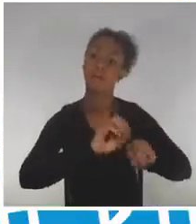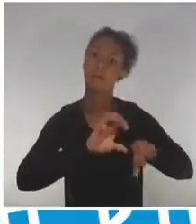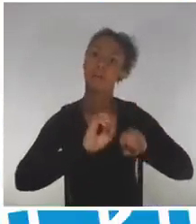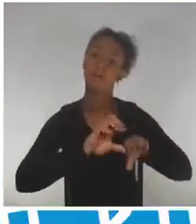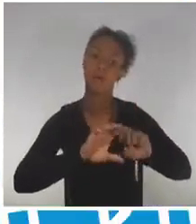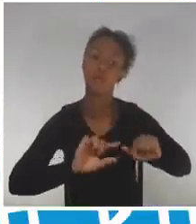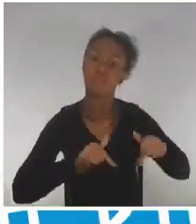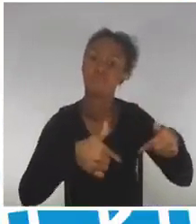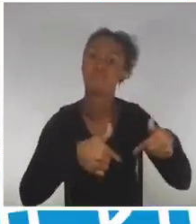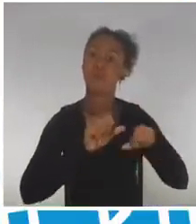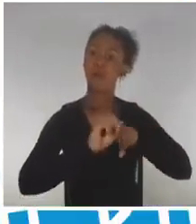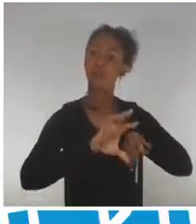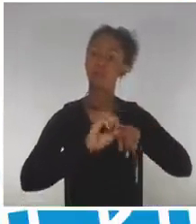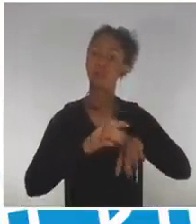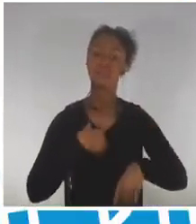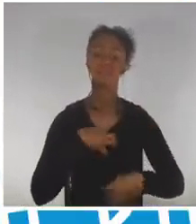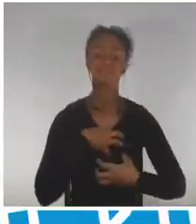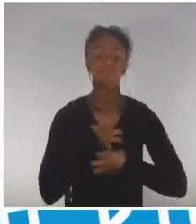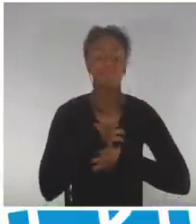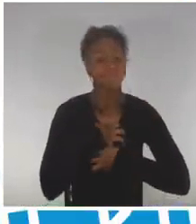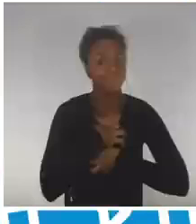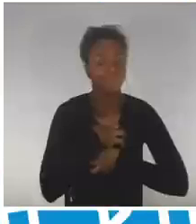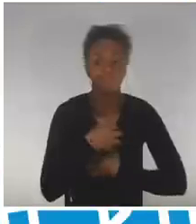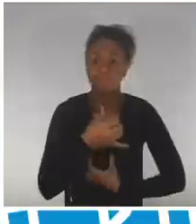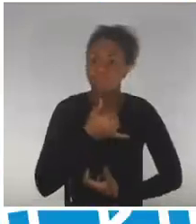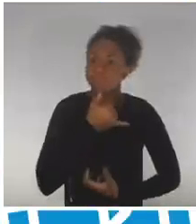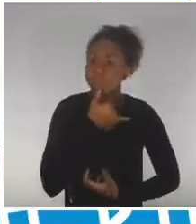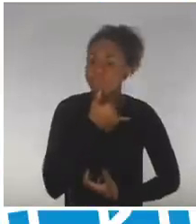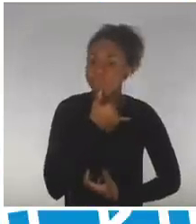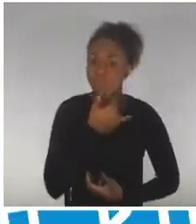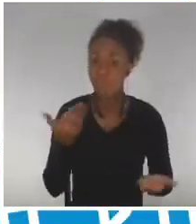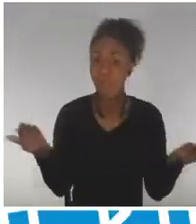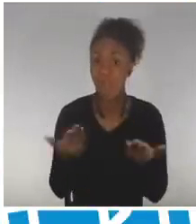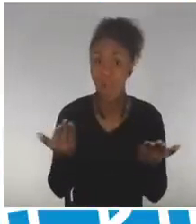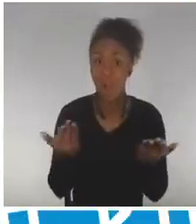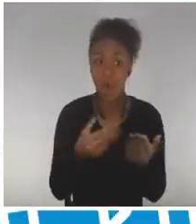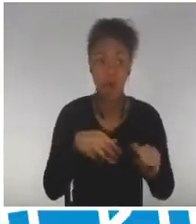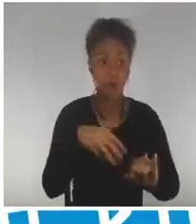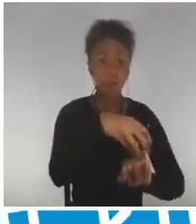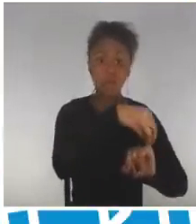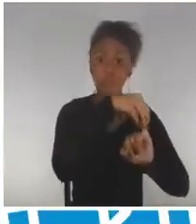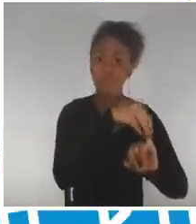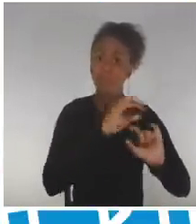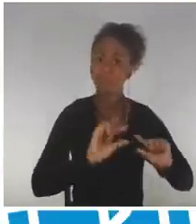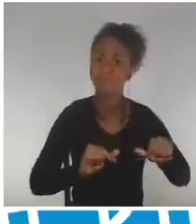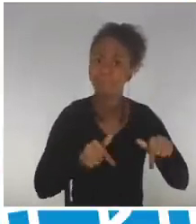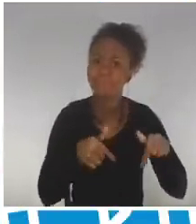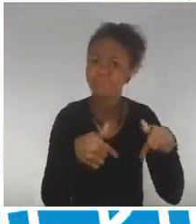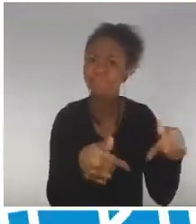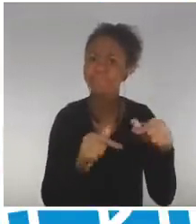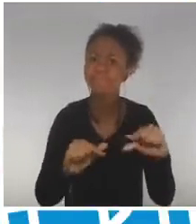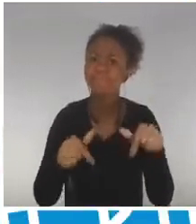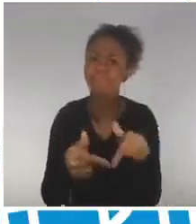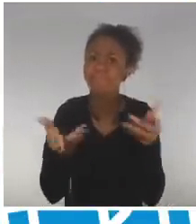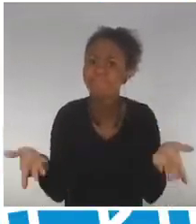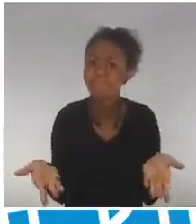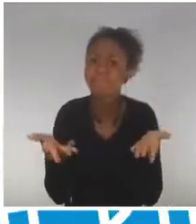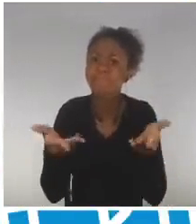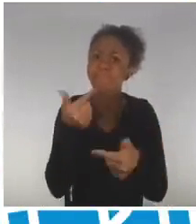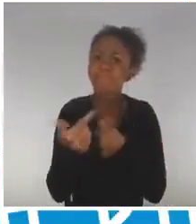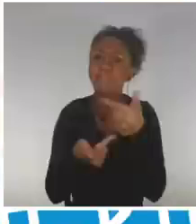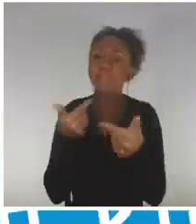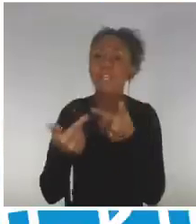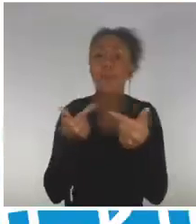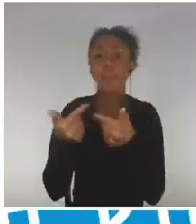lamento profundamente que no momento em que o INEP, de tanto serviço prestado ao Brasil, quando